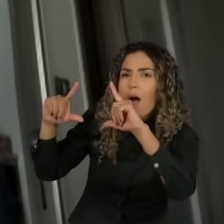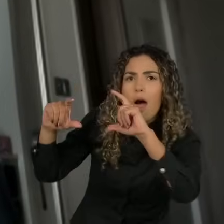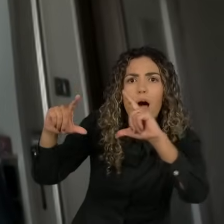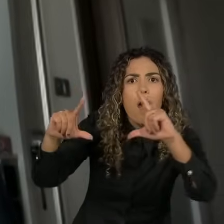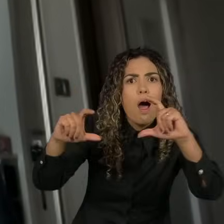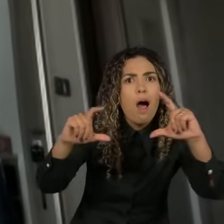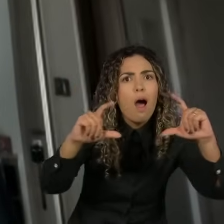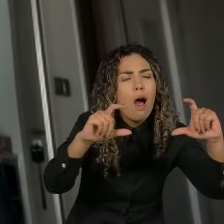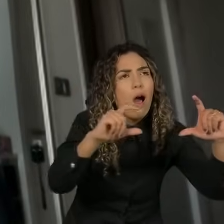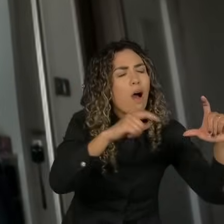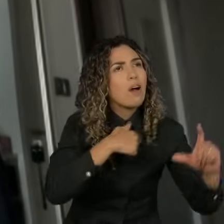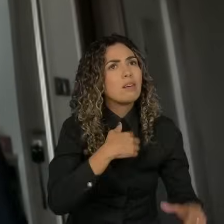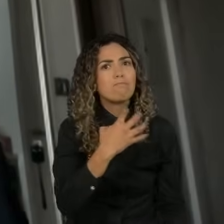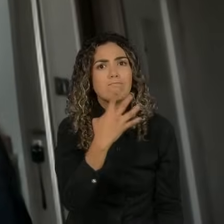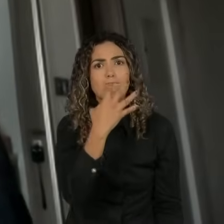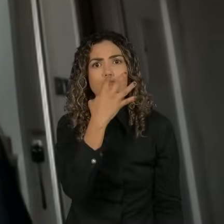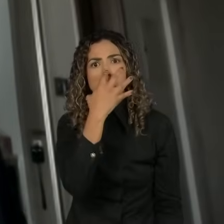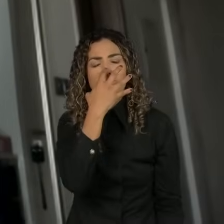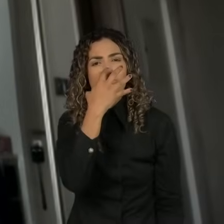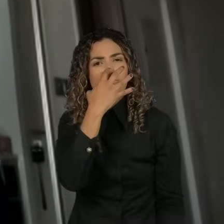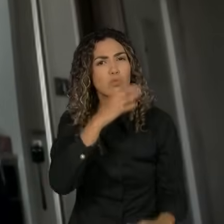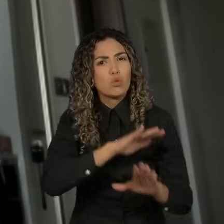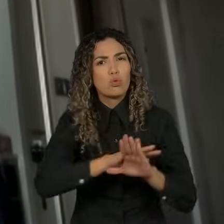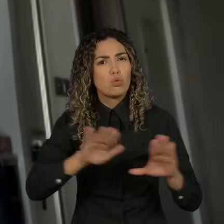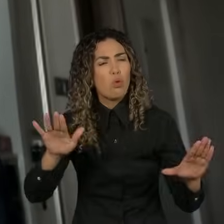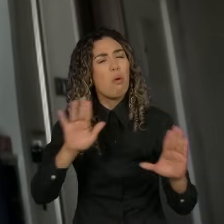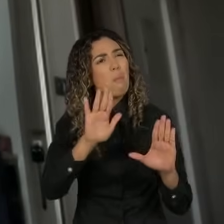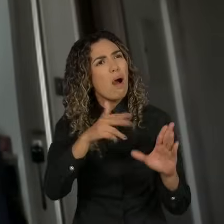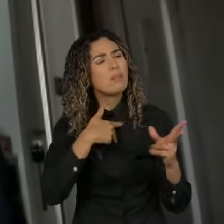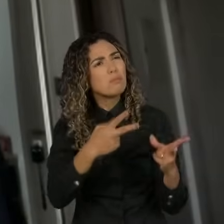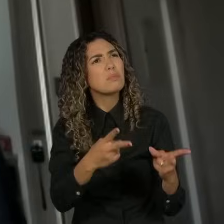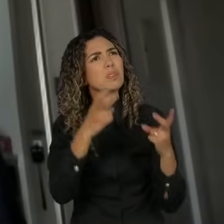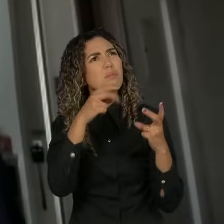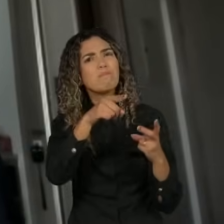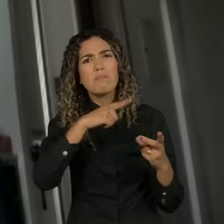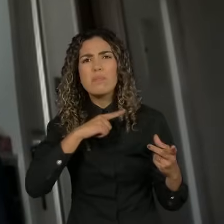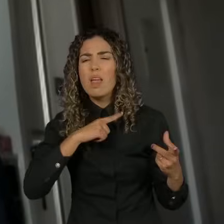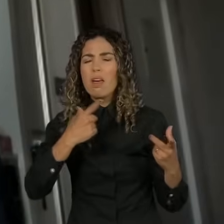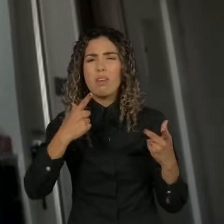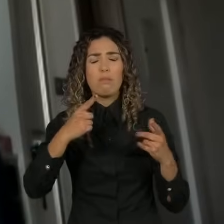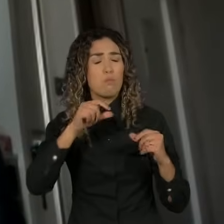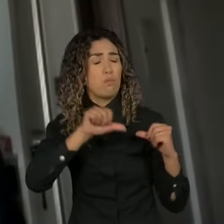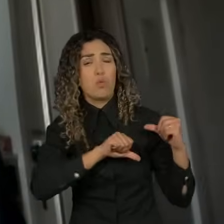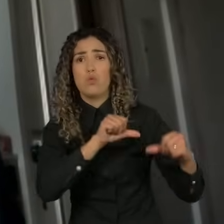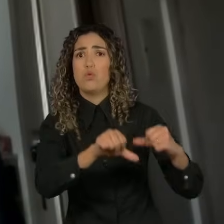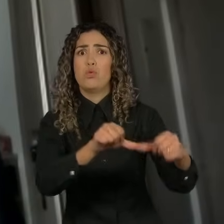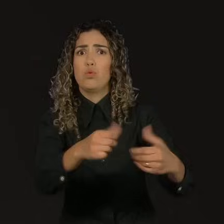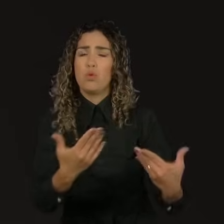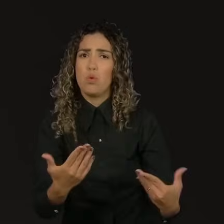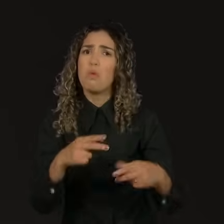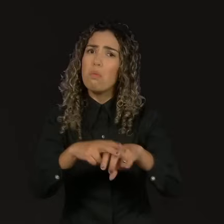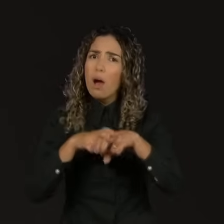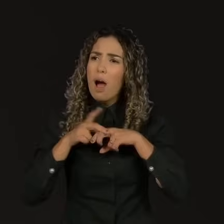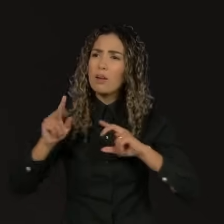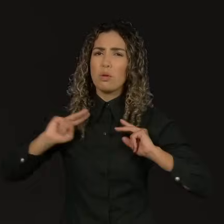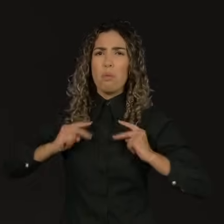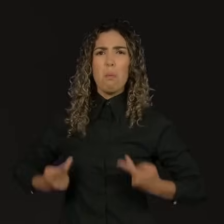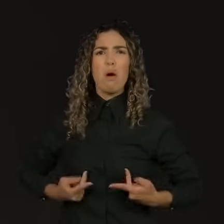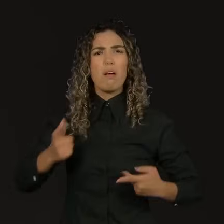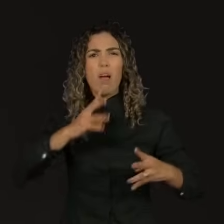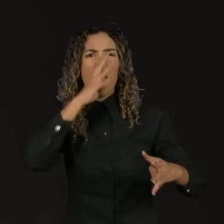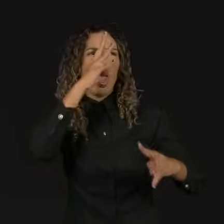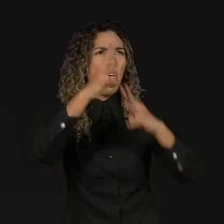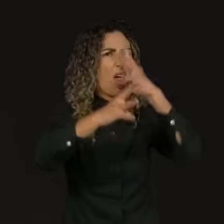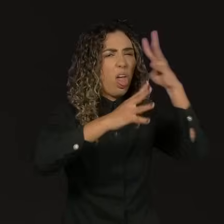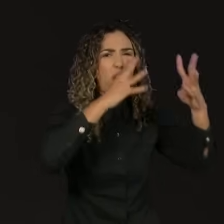intocado o ambiente é, né, com relação aos impactos humanos. Então, a partir daí, você consegue ver a interação entre as espécies acontecendo. Por isso que eu